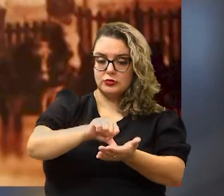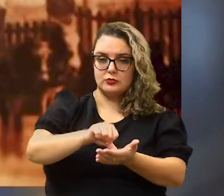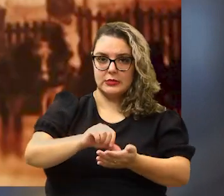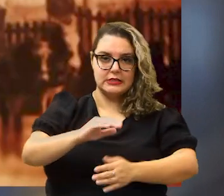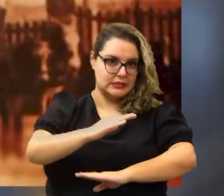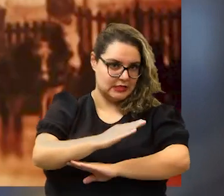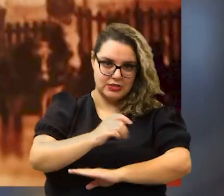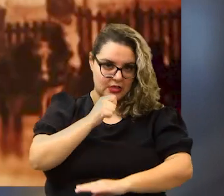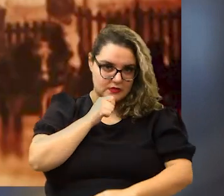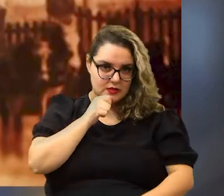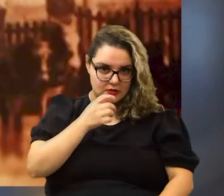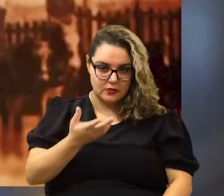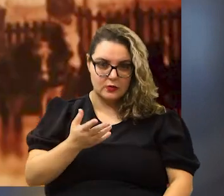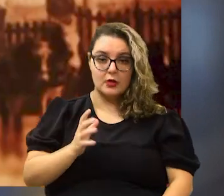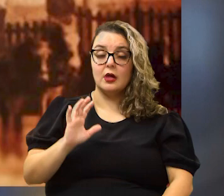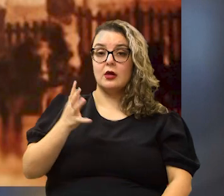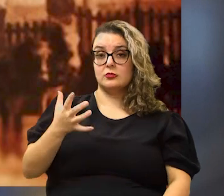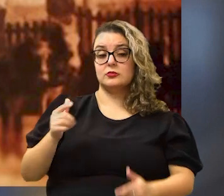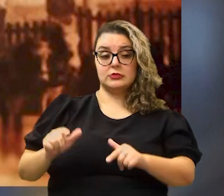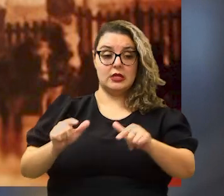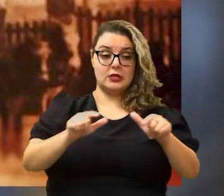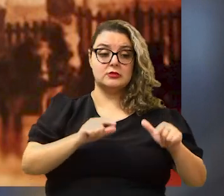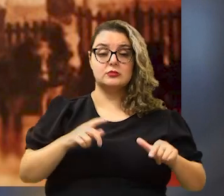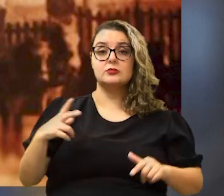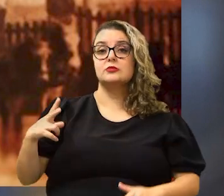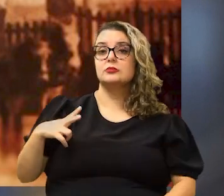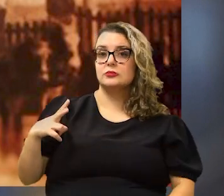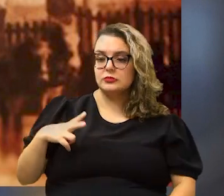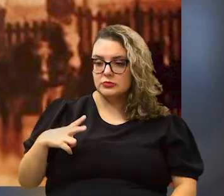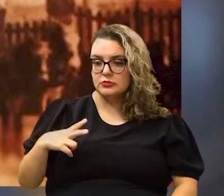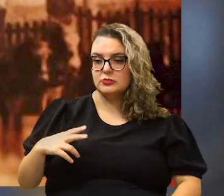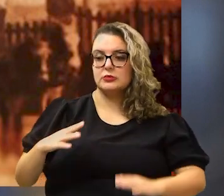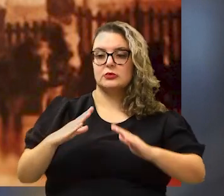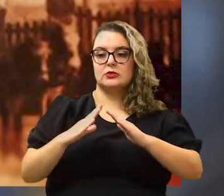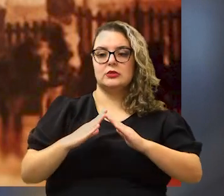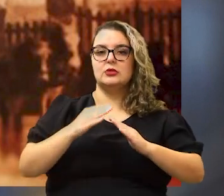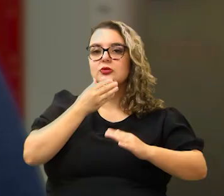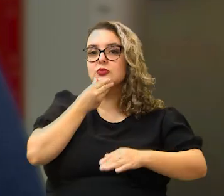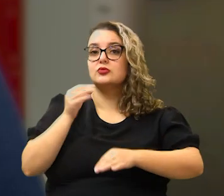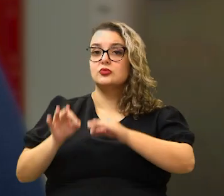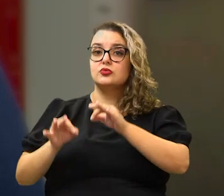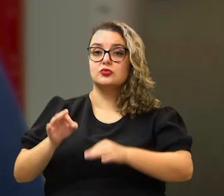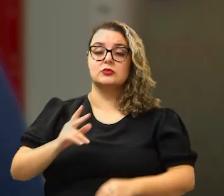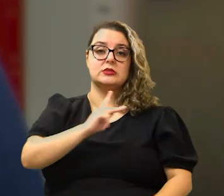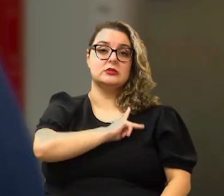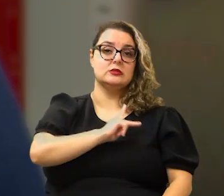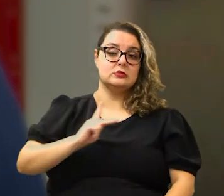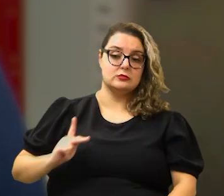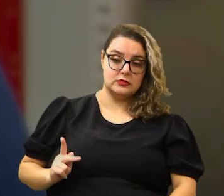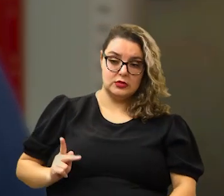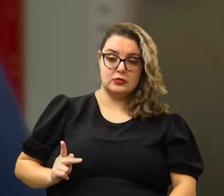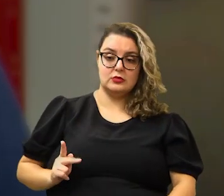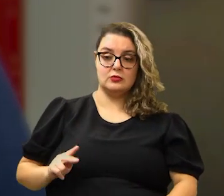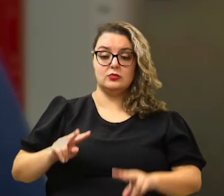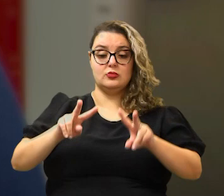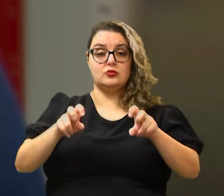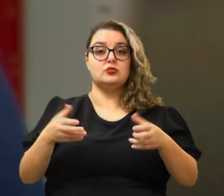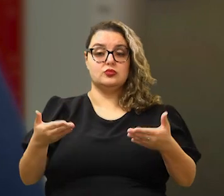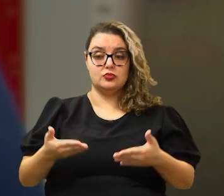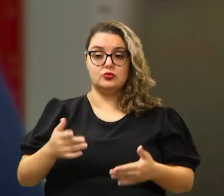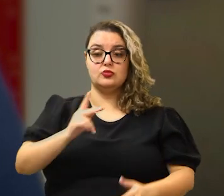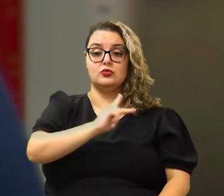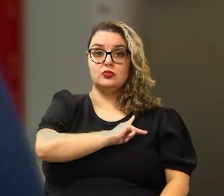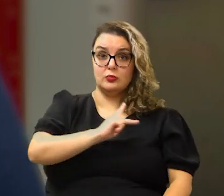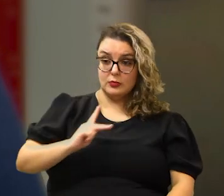tinha uma sede, mas as pessoas saíram da cidade, que eles começaram a se reunir em casas mais distantes. Então, a gente não tem